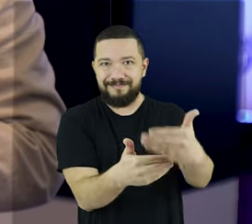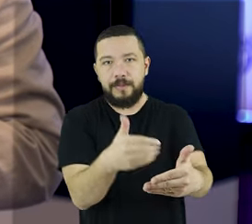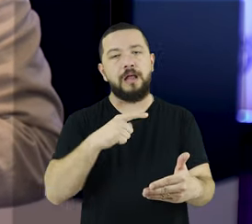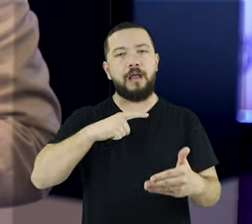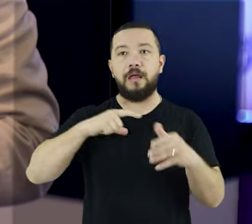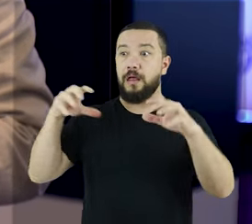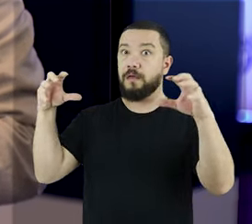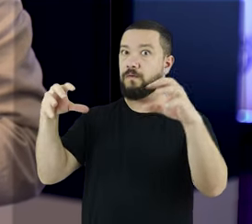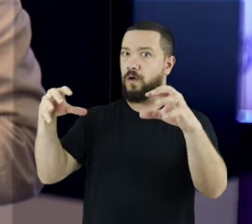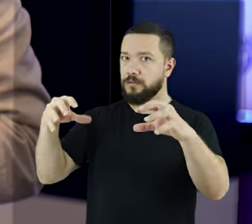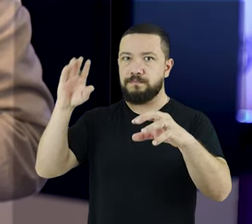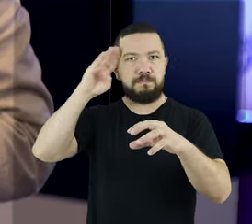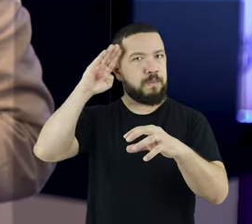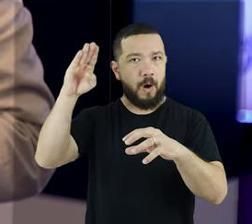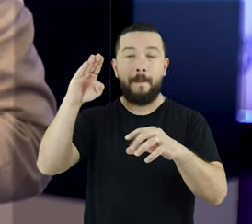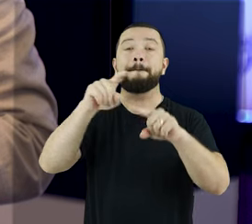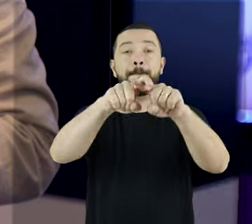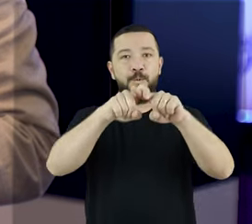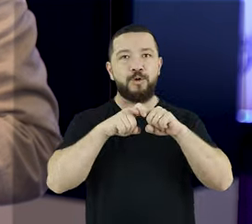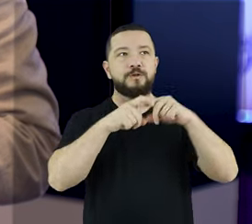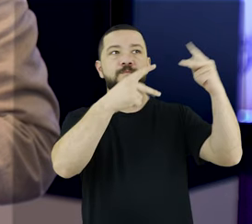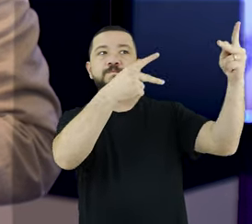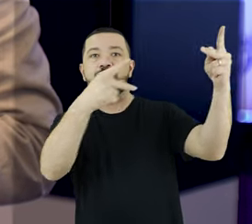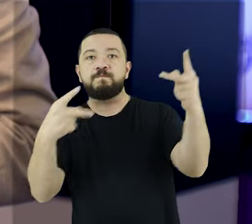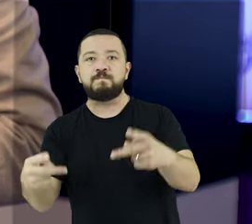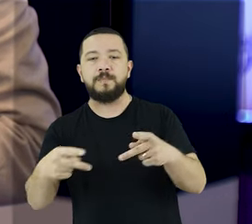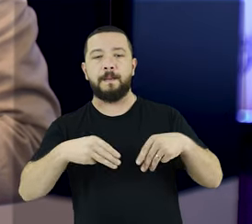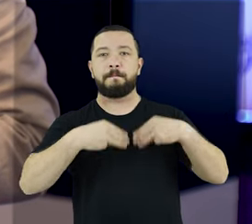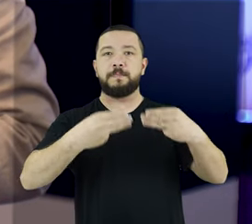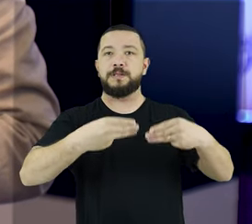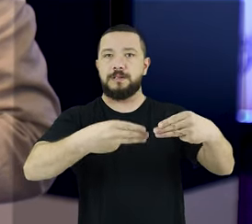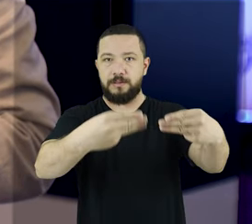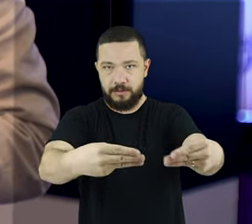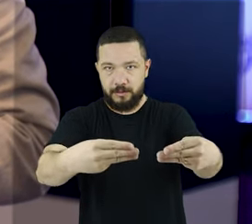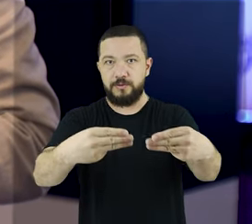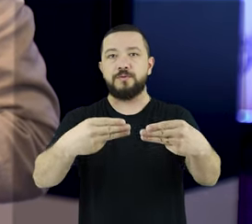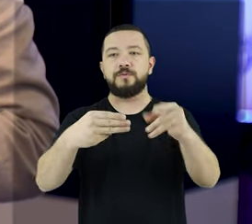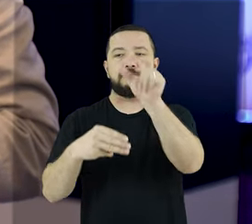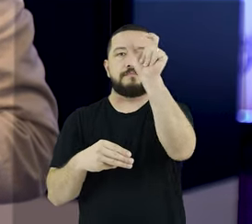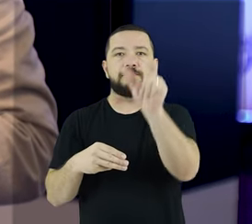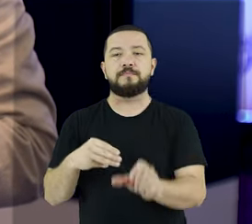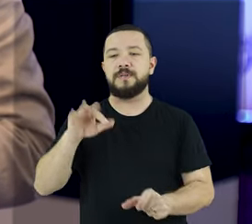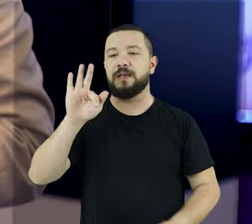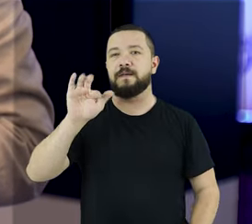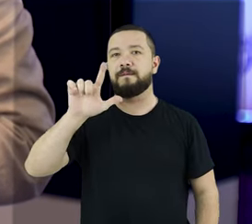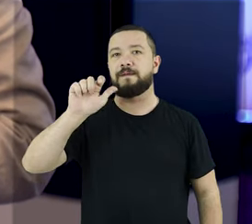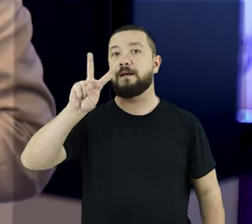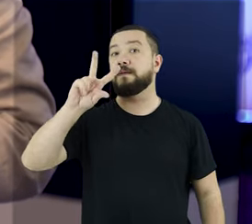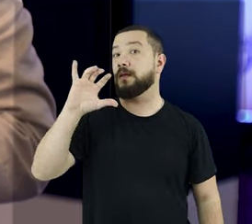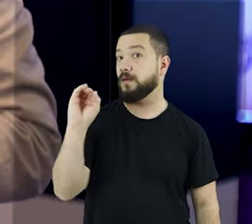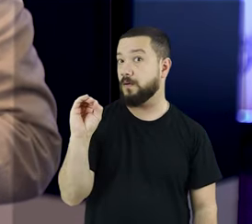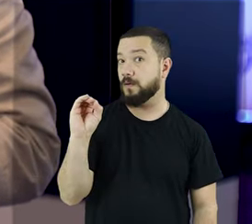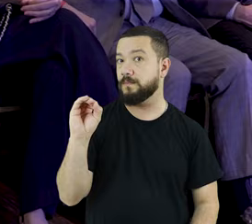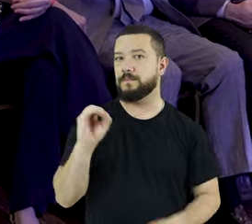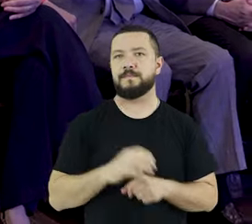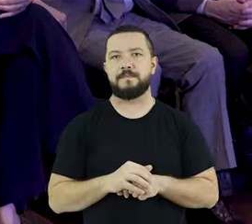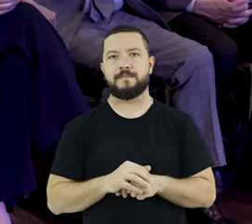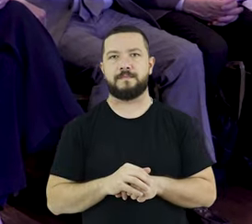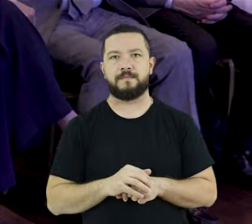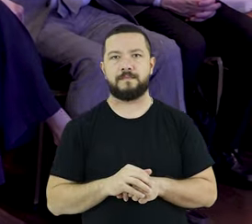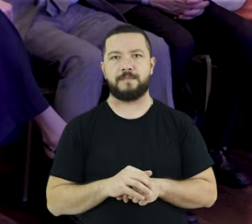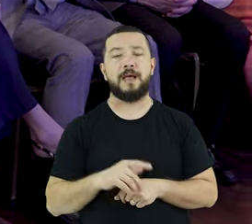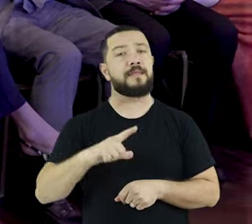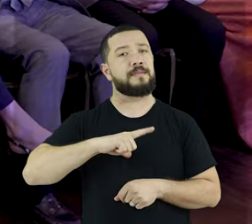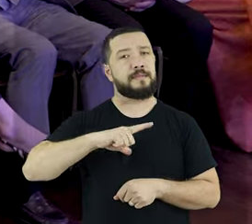de regulação do trabalho. Tema da palestra que trouxe ao seminário o ministro do Supremo Tribunal Federal, Flávio Dino. Para